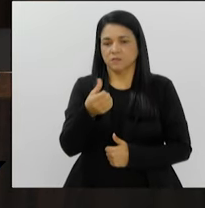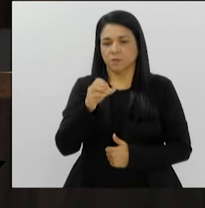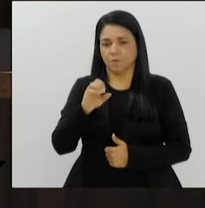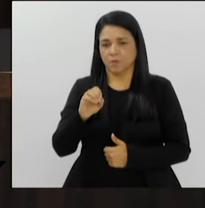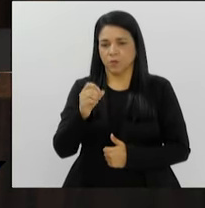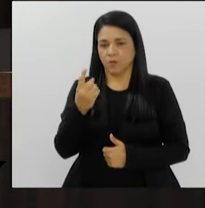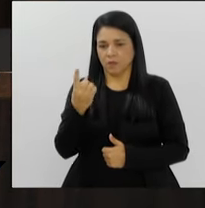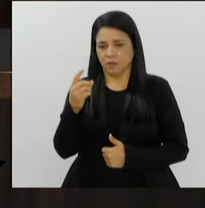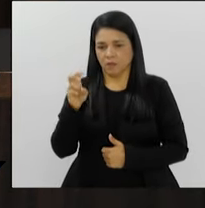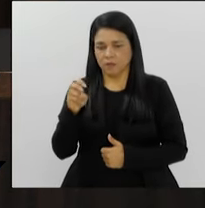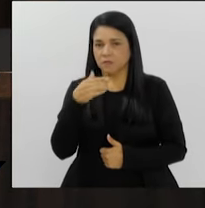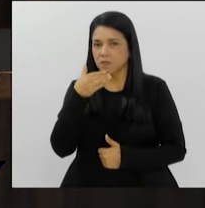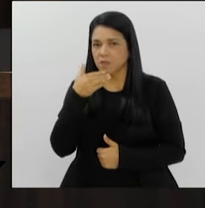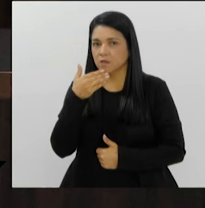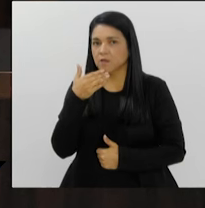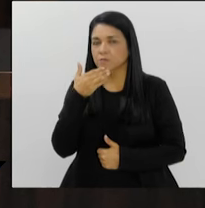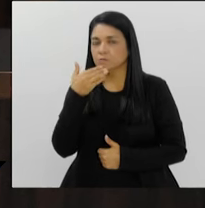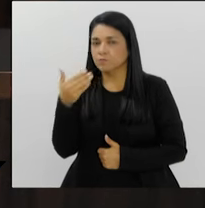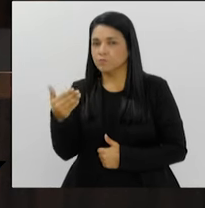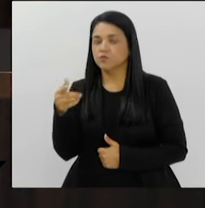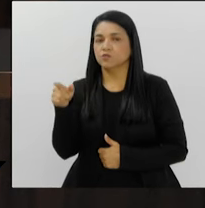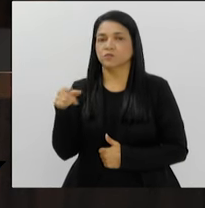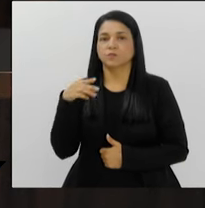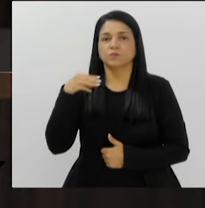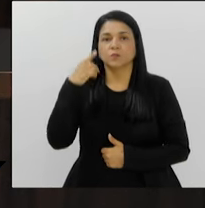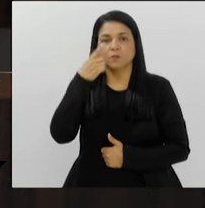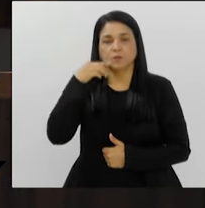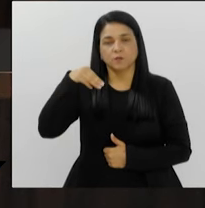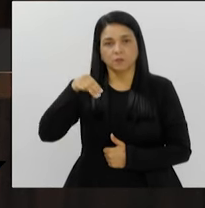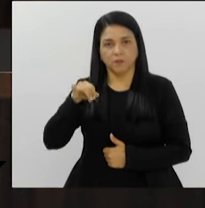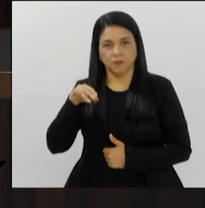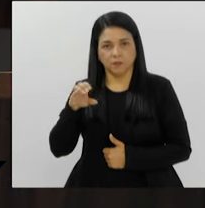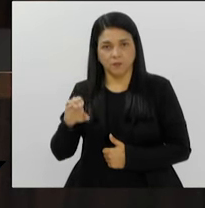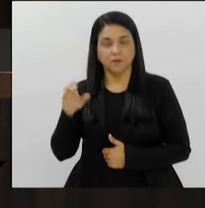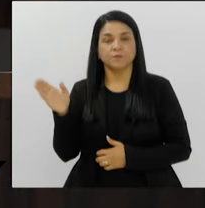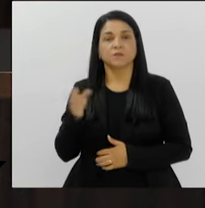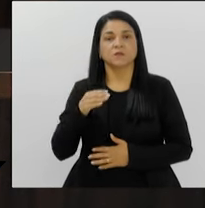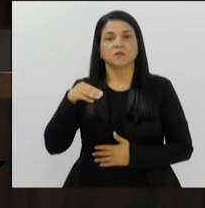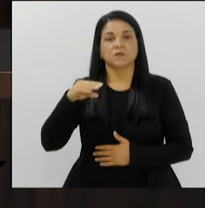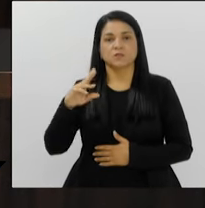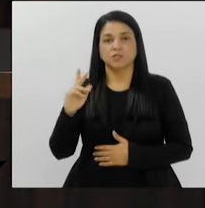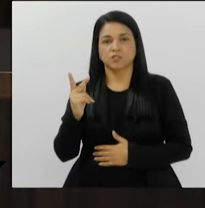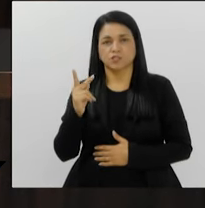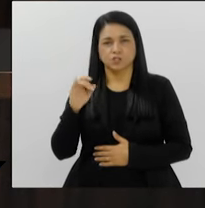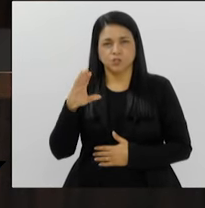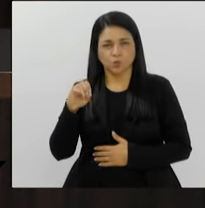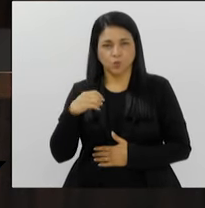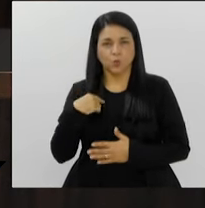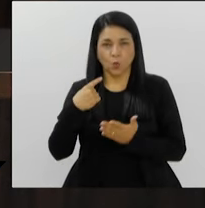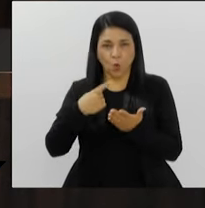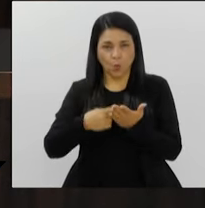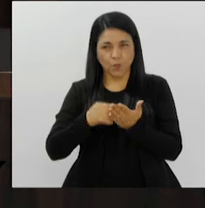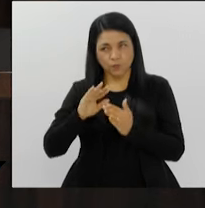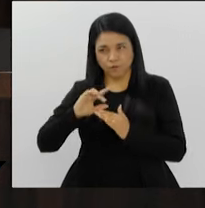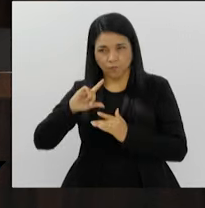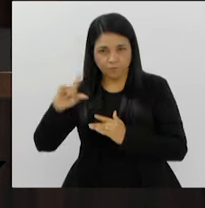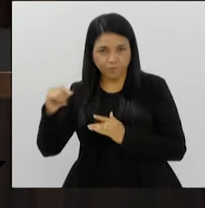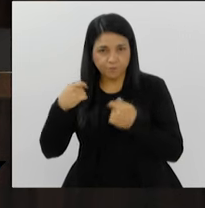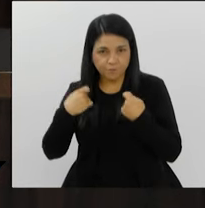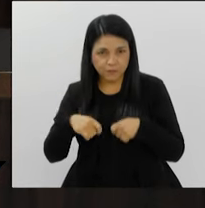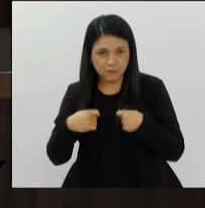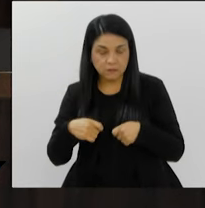Mink, com a colaboração do deputado Chico Machado, porque eu acho que um dos dois tem um compromisso e eu